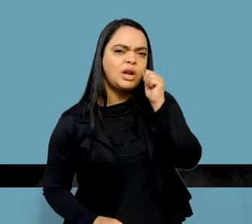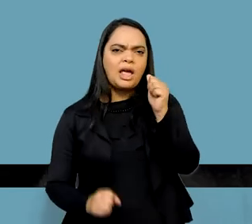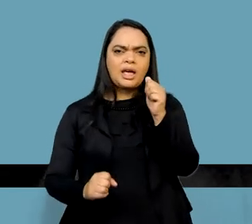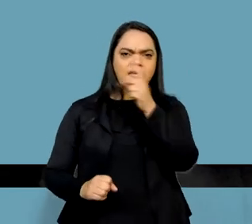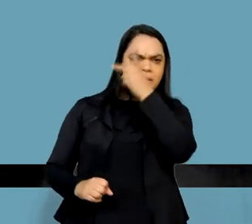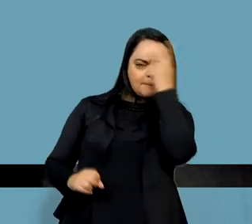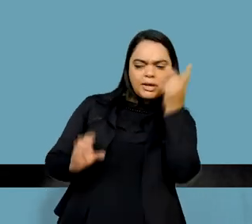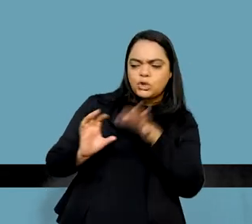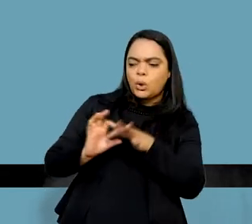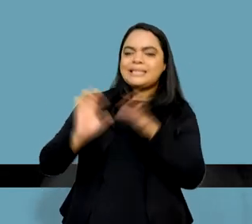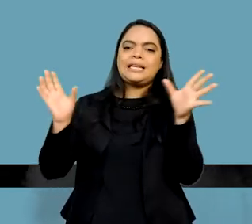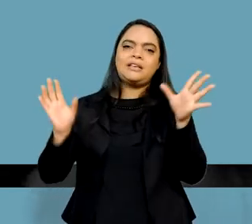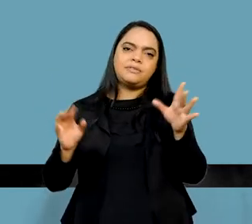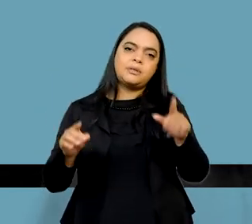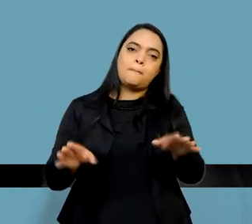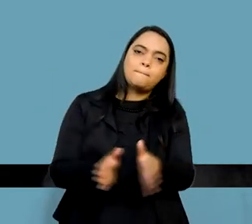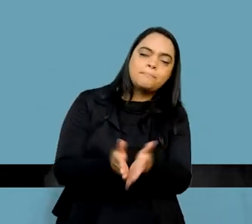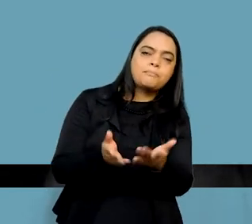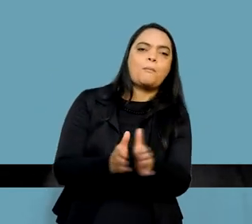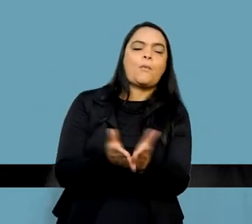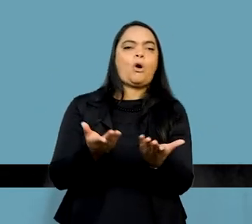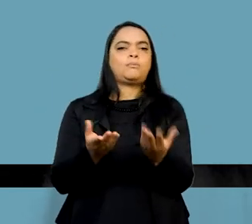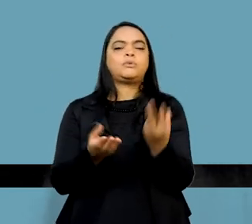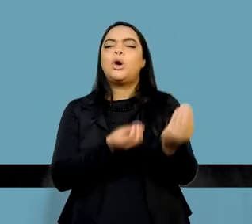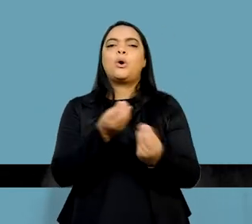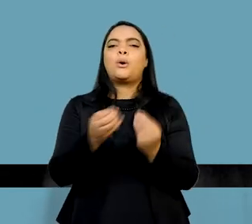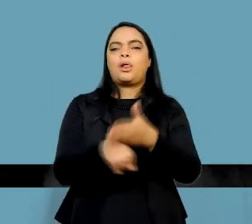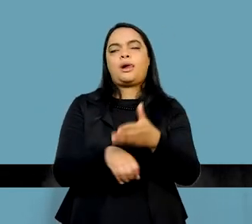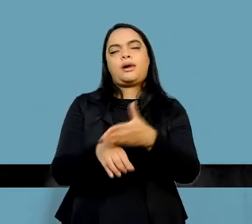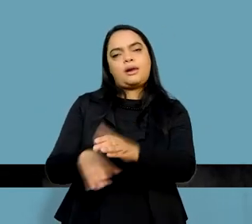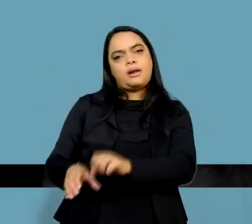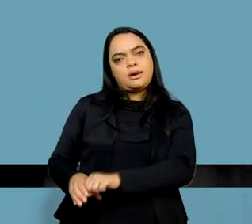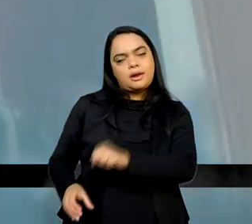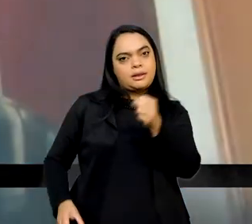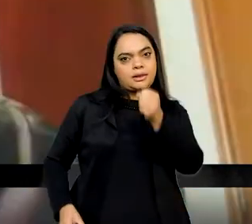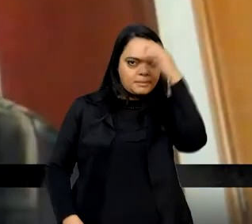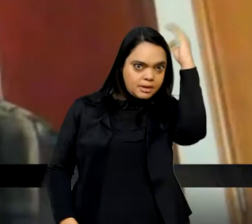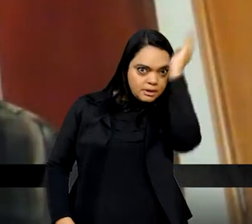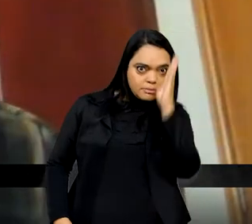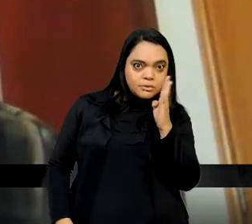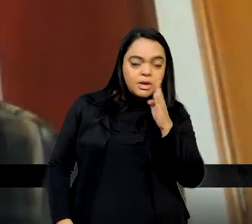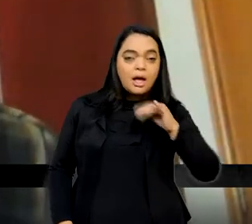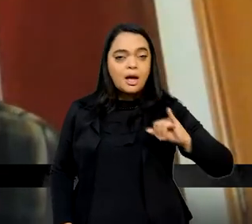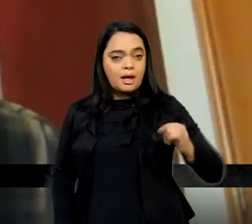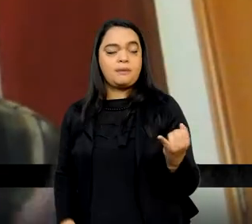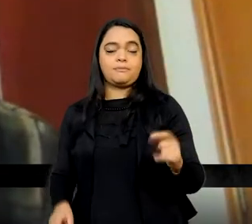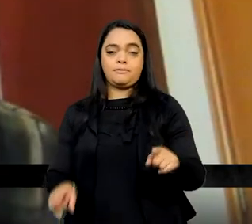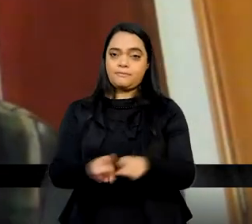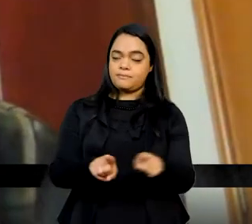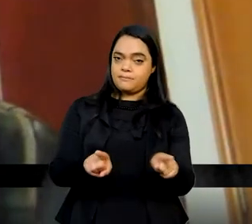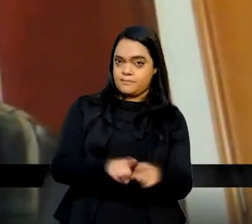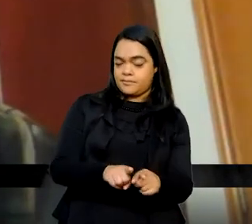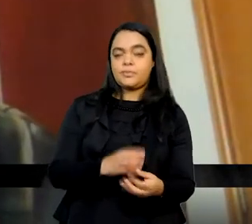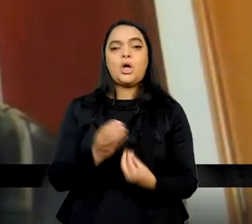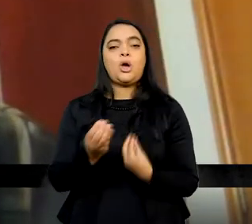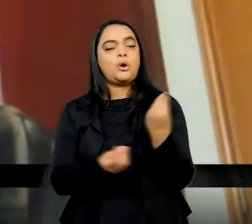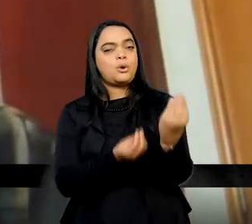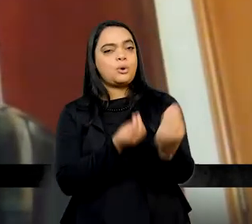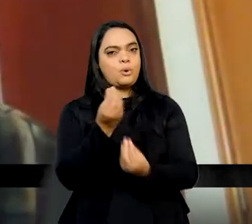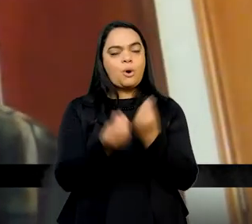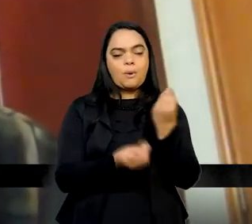pobres, dentro desse processo de independência do Brasil, né? E aproveitando essa questão, como